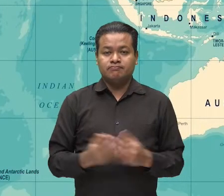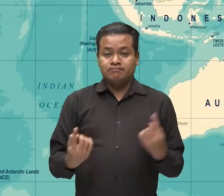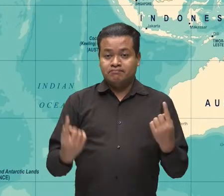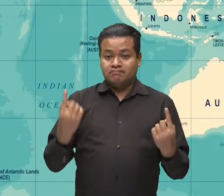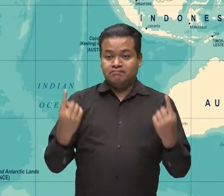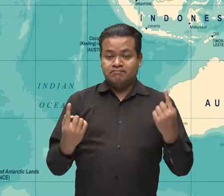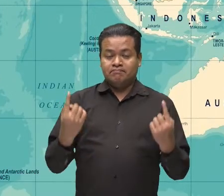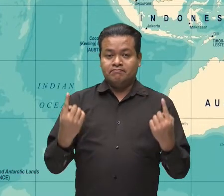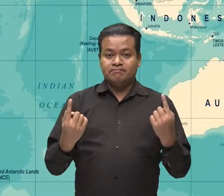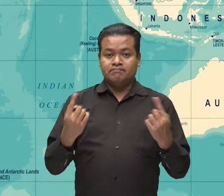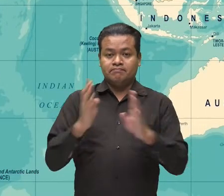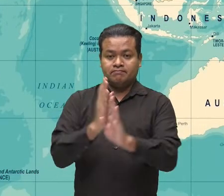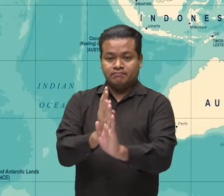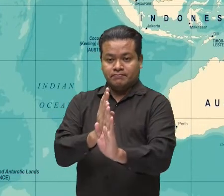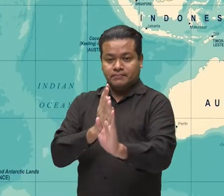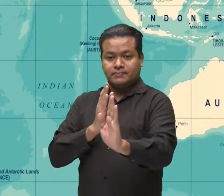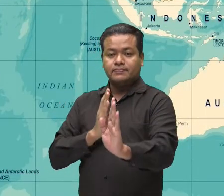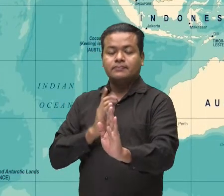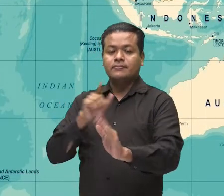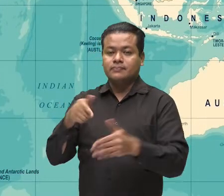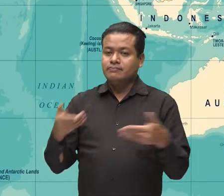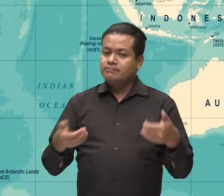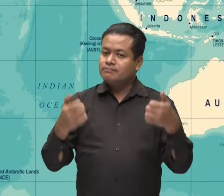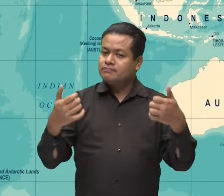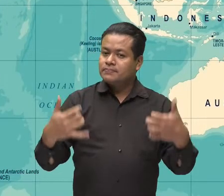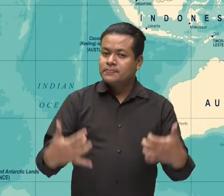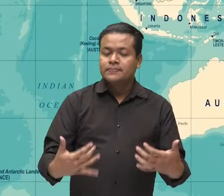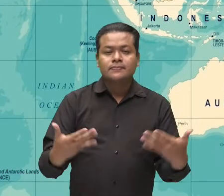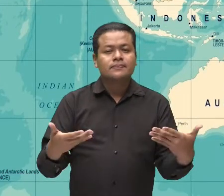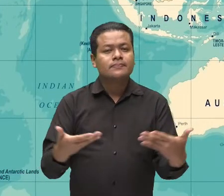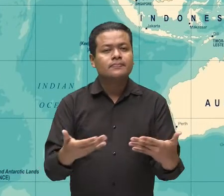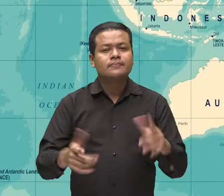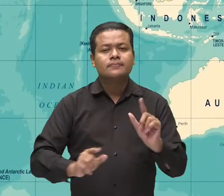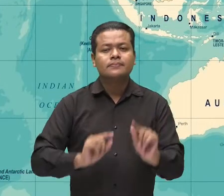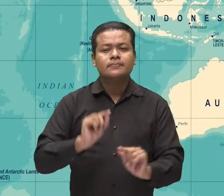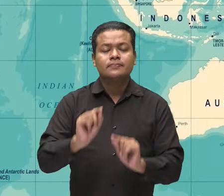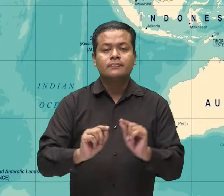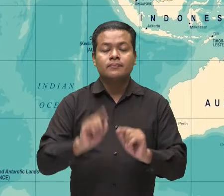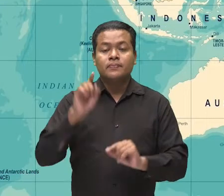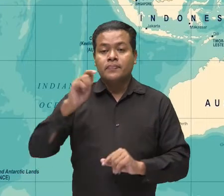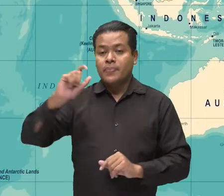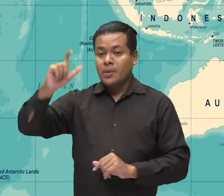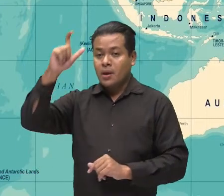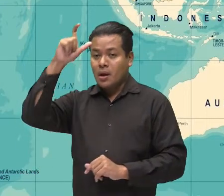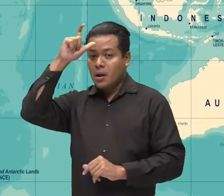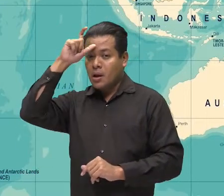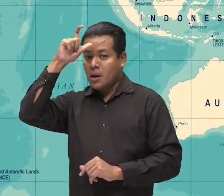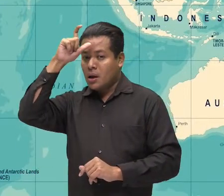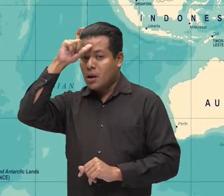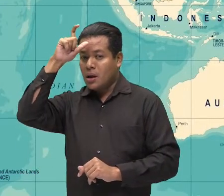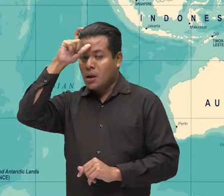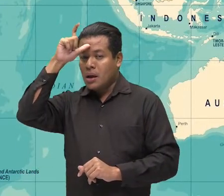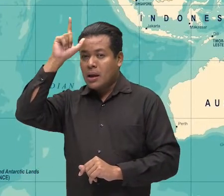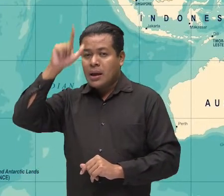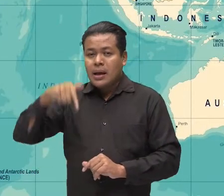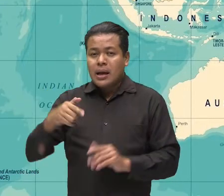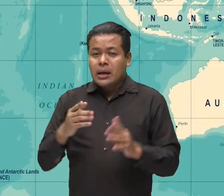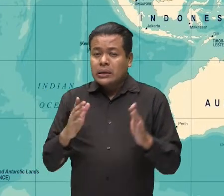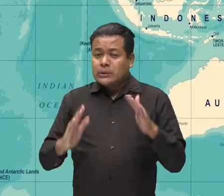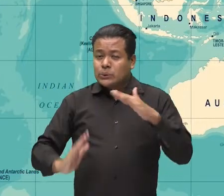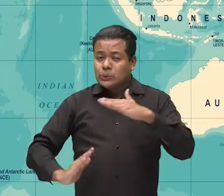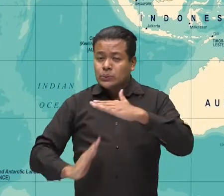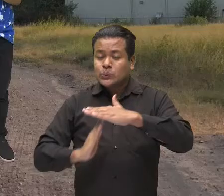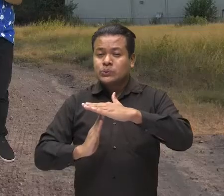e a Turquia. Desse ponto aí que a gente vai falar agora, né? A Turquia é um país que fica no limite da Europa com o